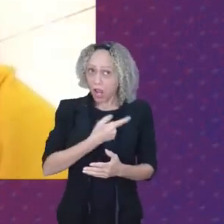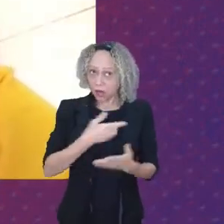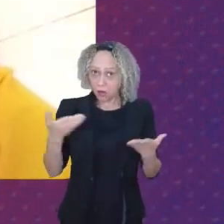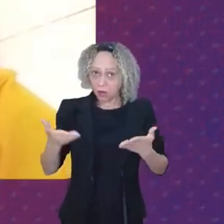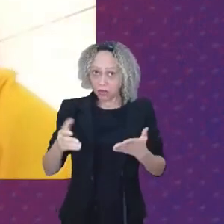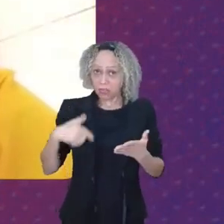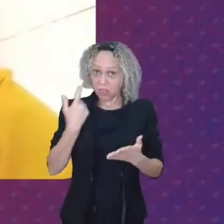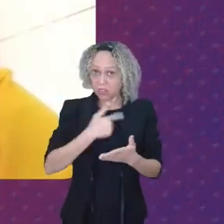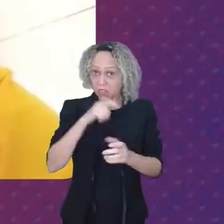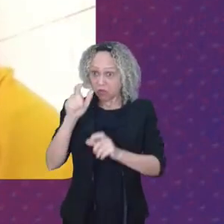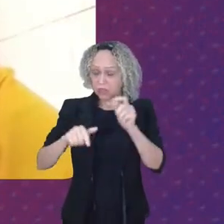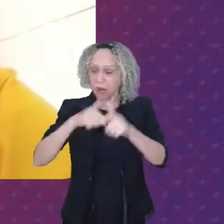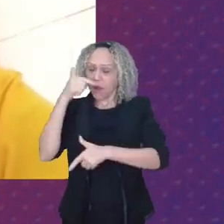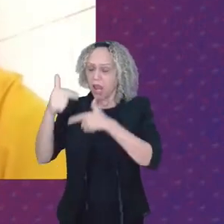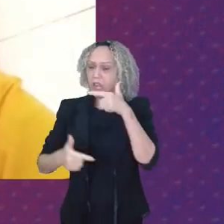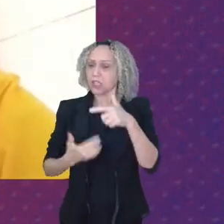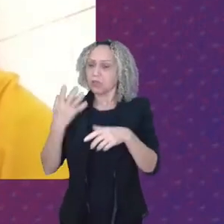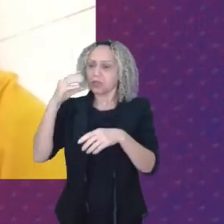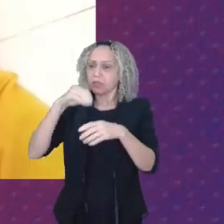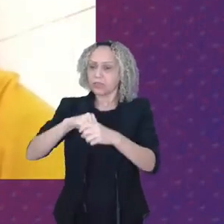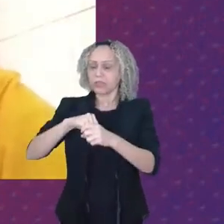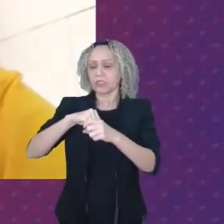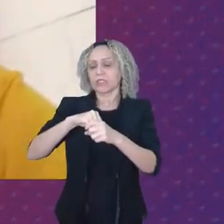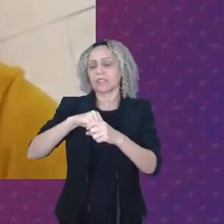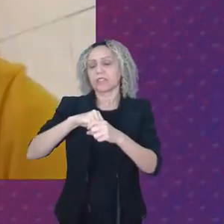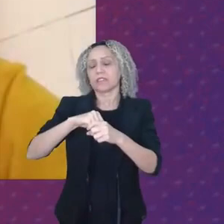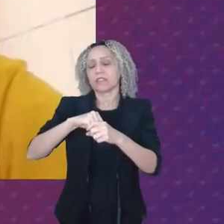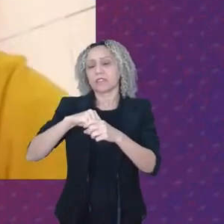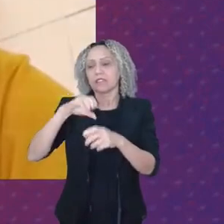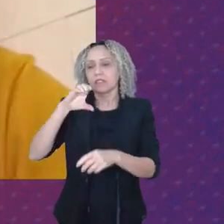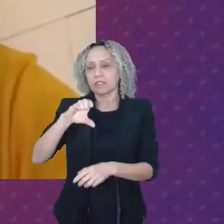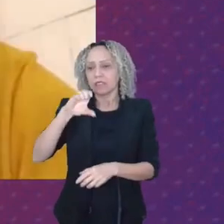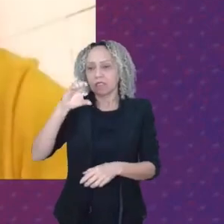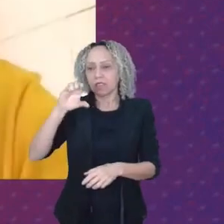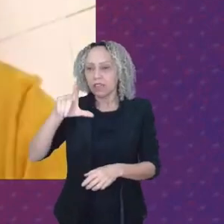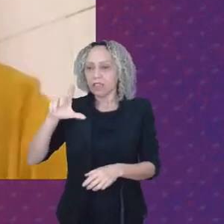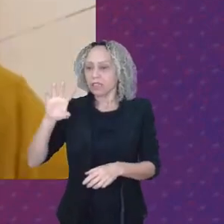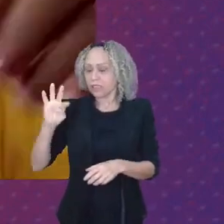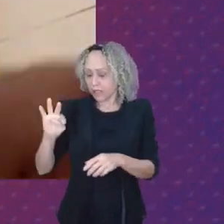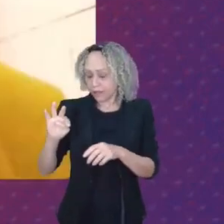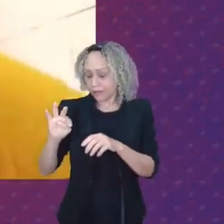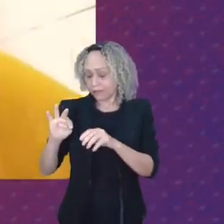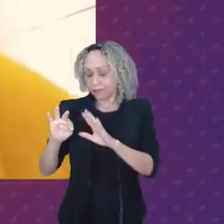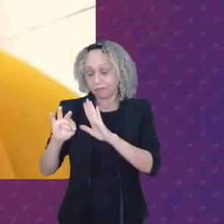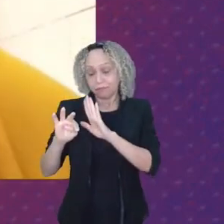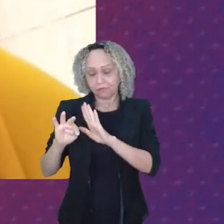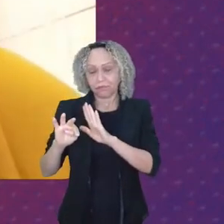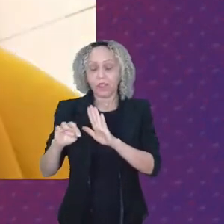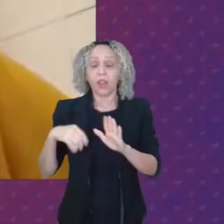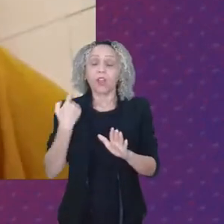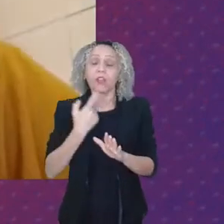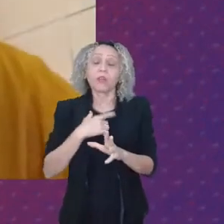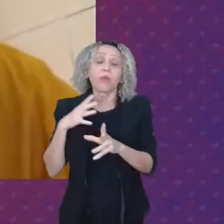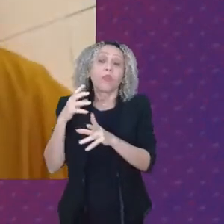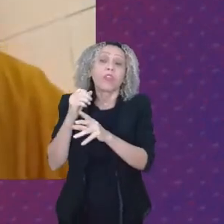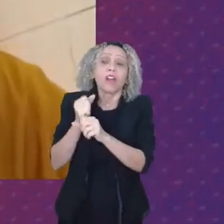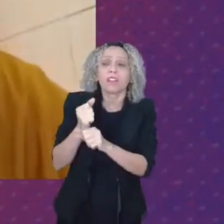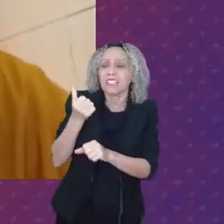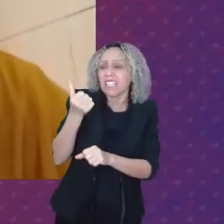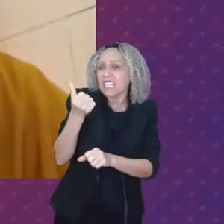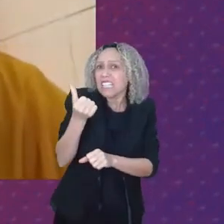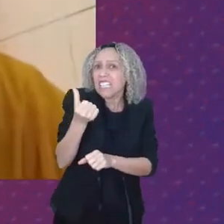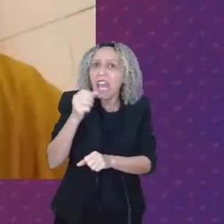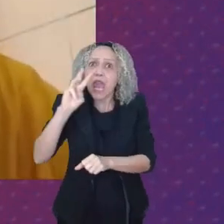Eu sempre me refiro no feminino, porque nós somos maioria, né? Do total de 6 milhões e algumas coisas,